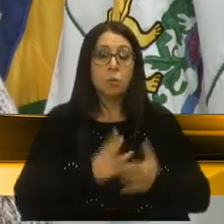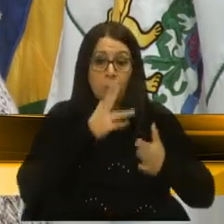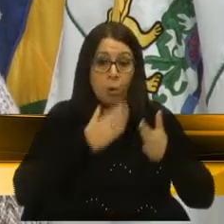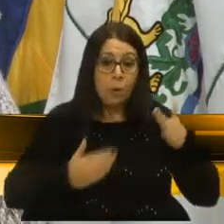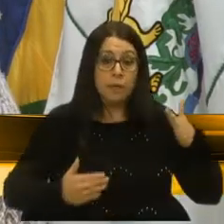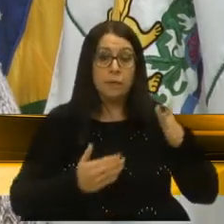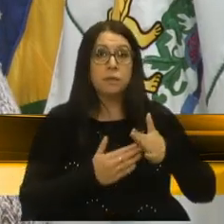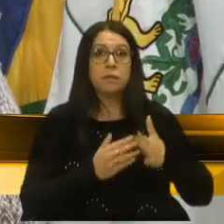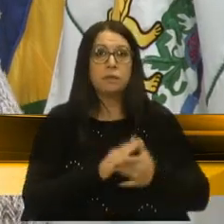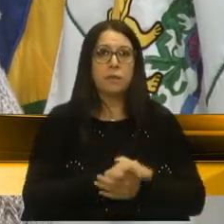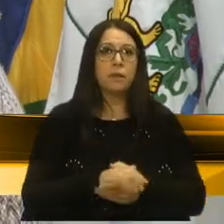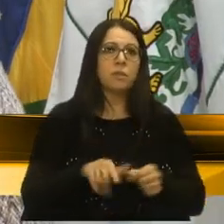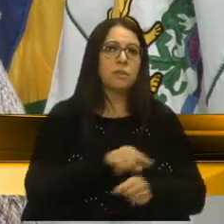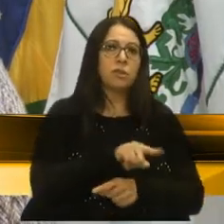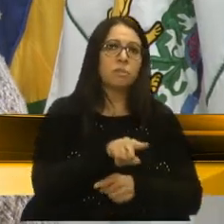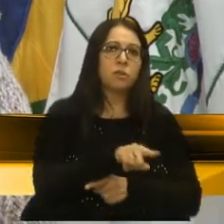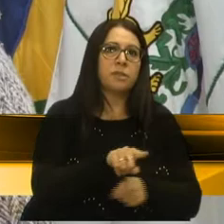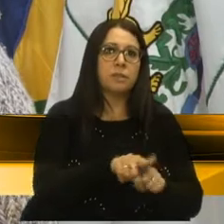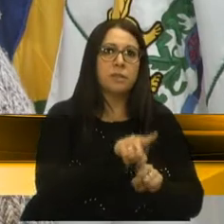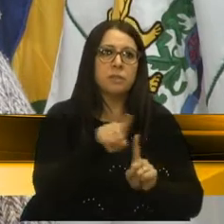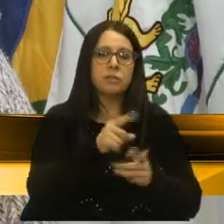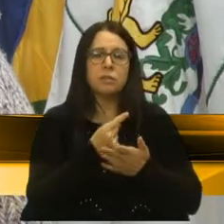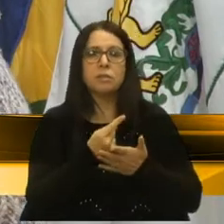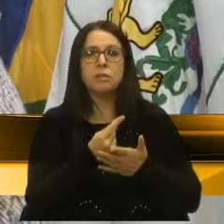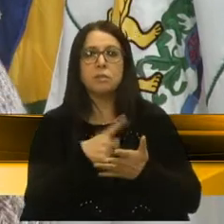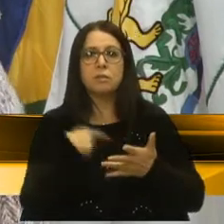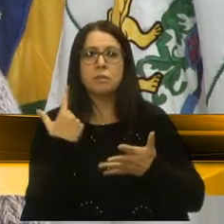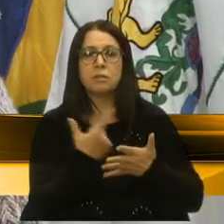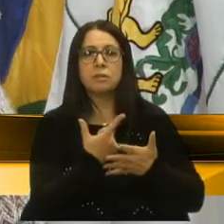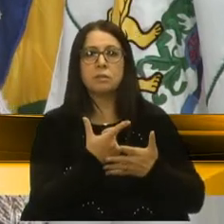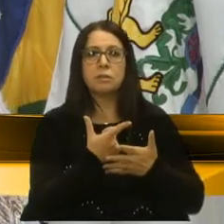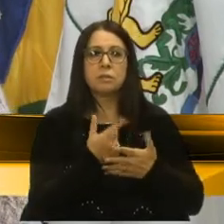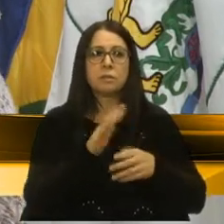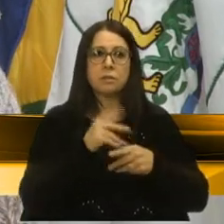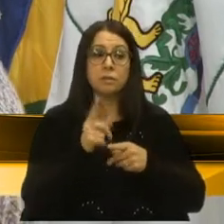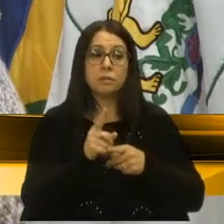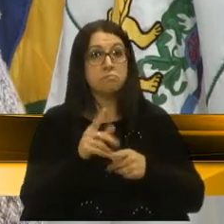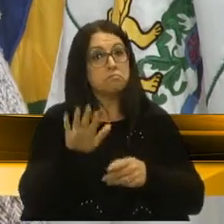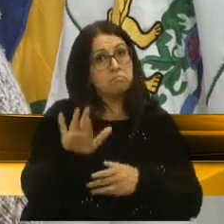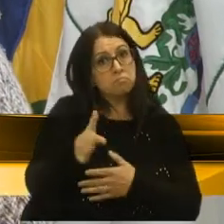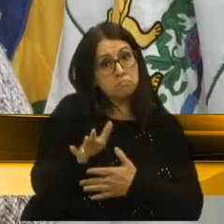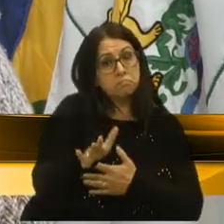contrato emergencial, e, para além disso, a gente vai estar,